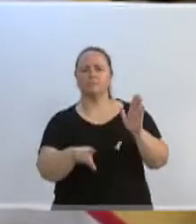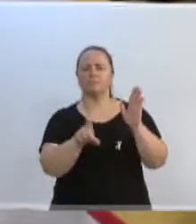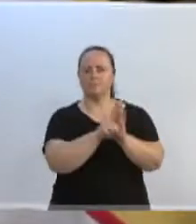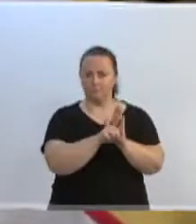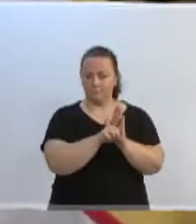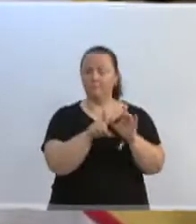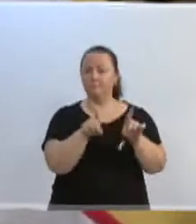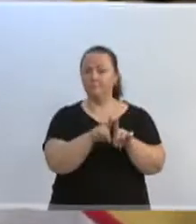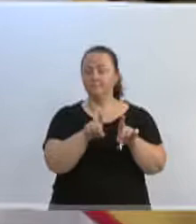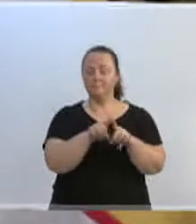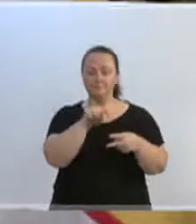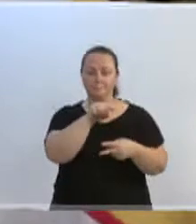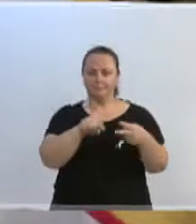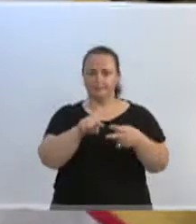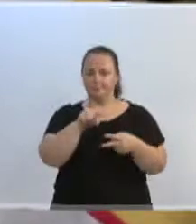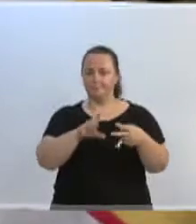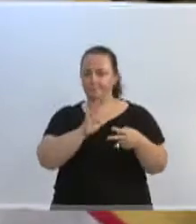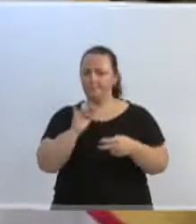importantes funções,